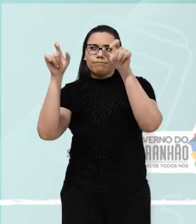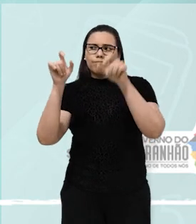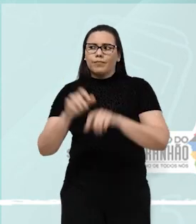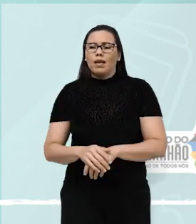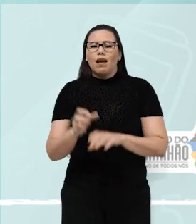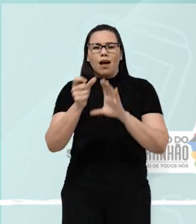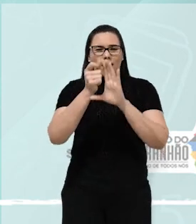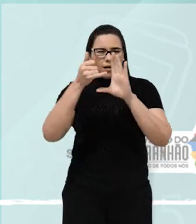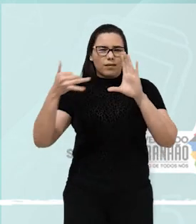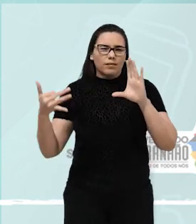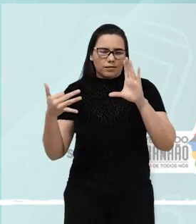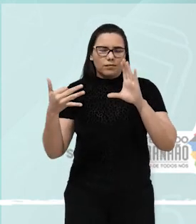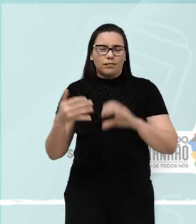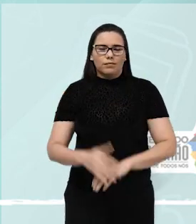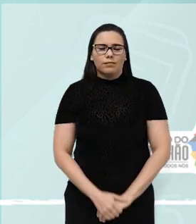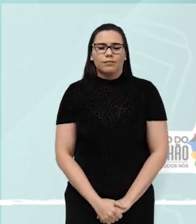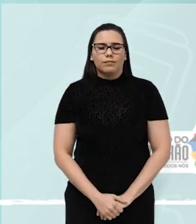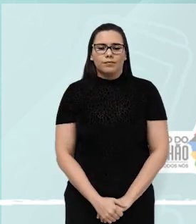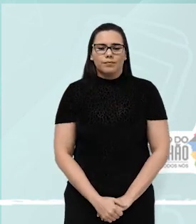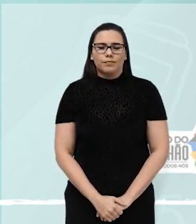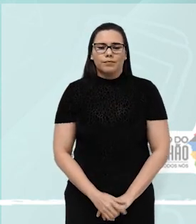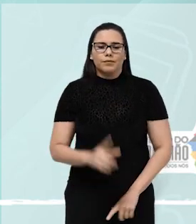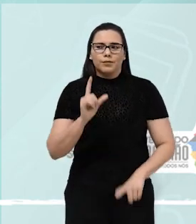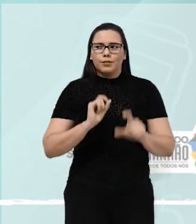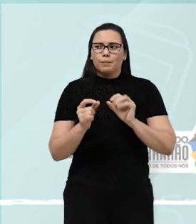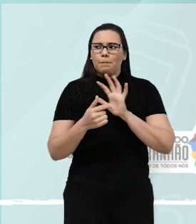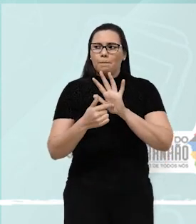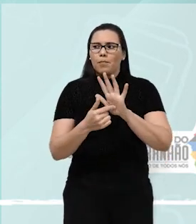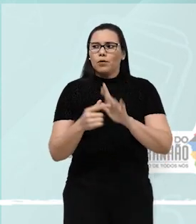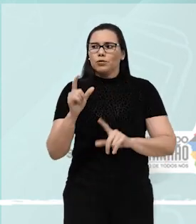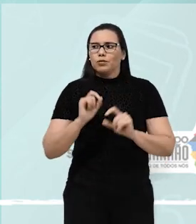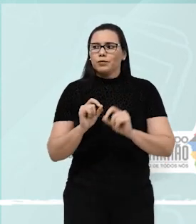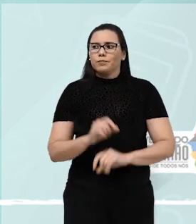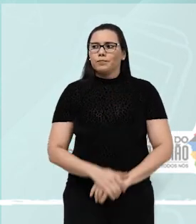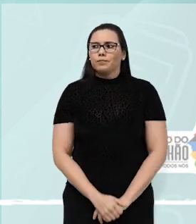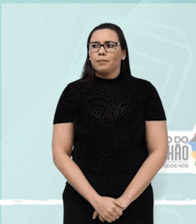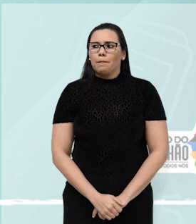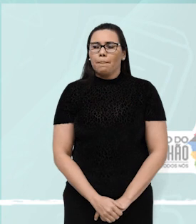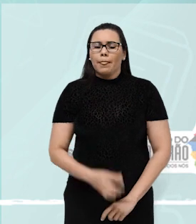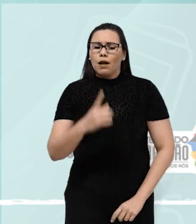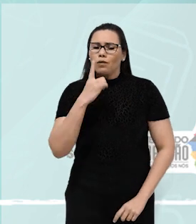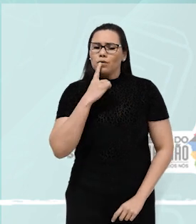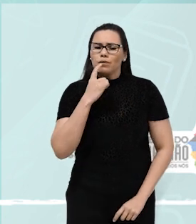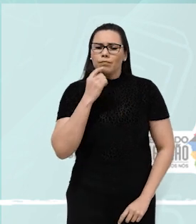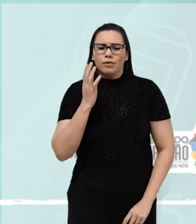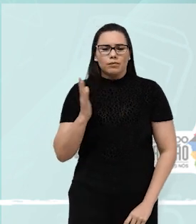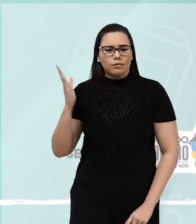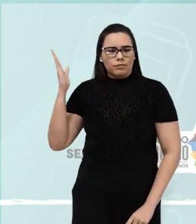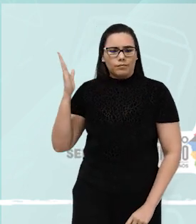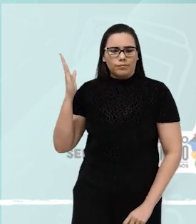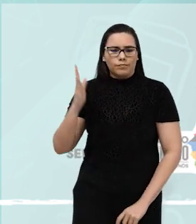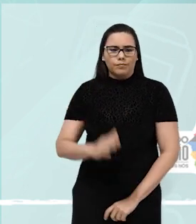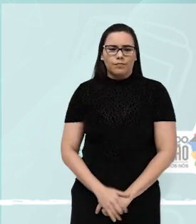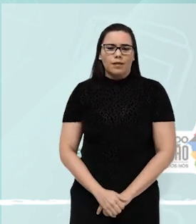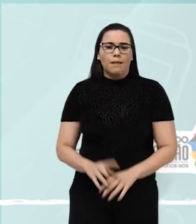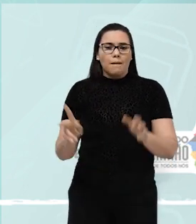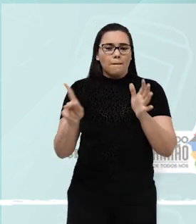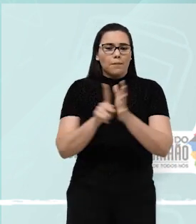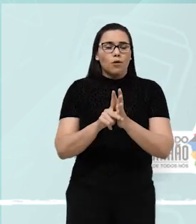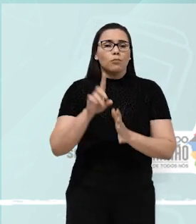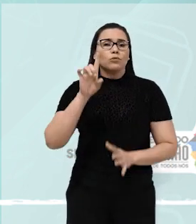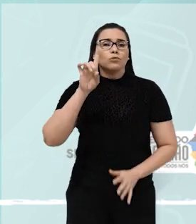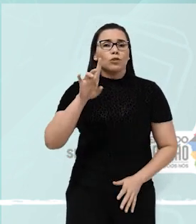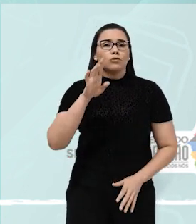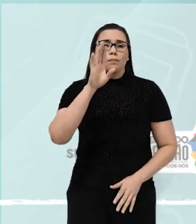indivíduos. Essa característica aqui, ó, ela vai pertencer apenas à espécie B e